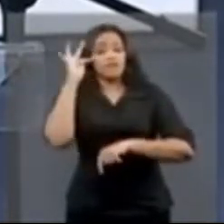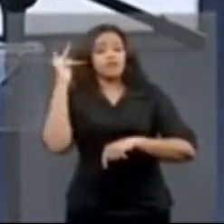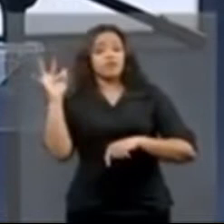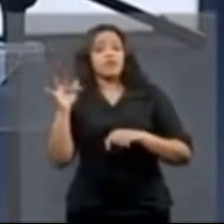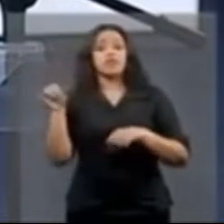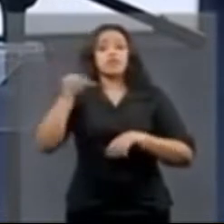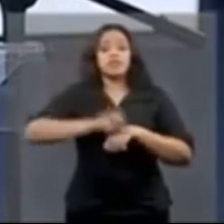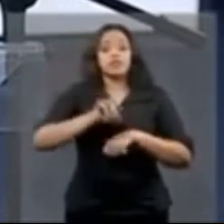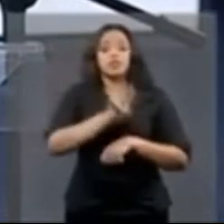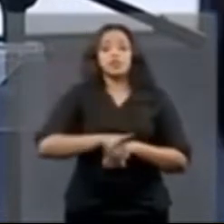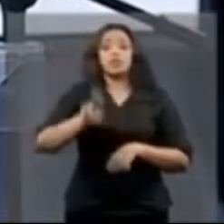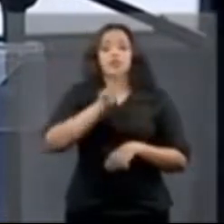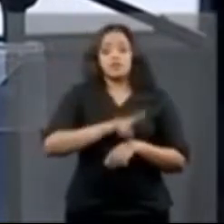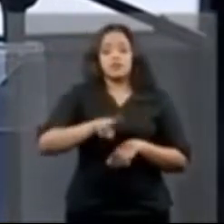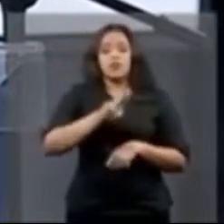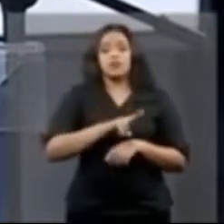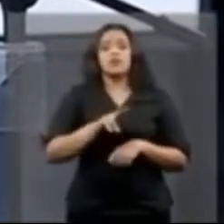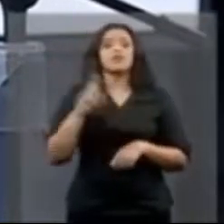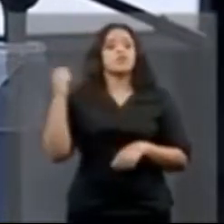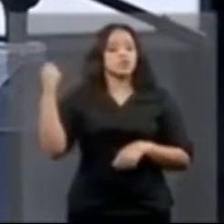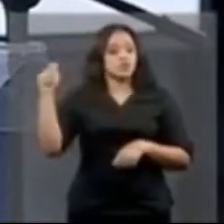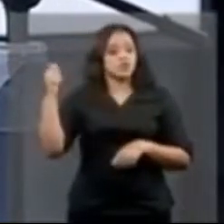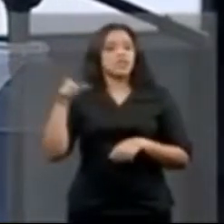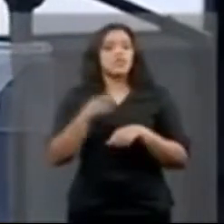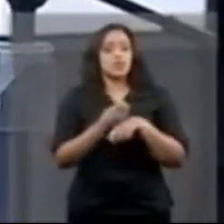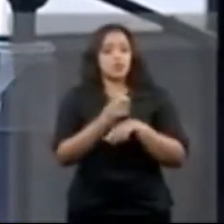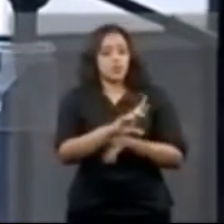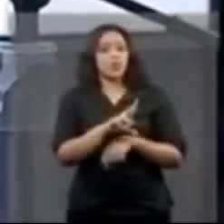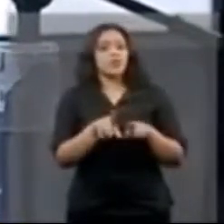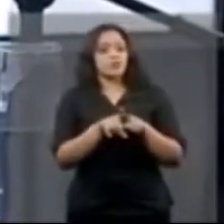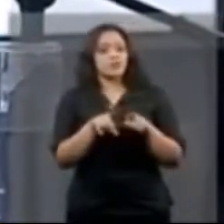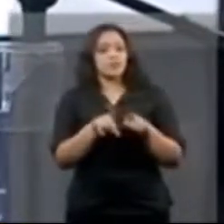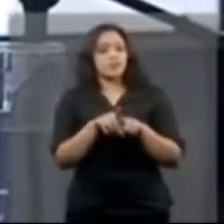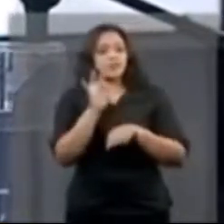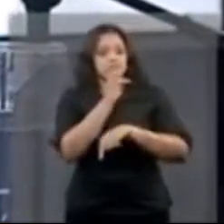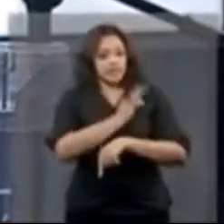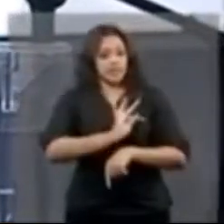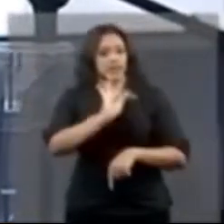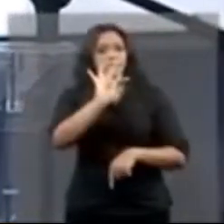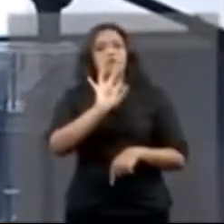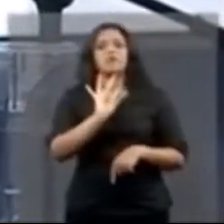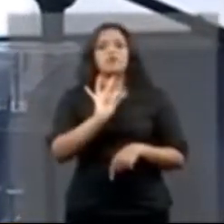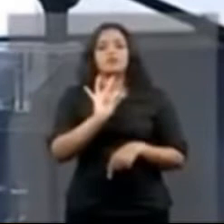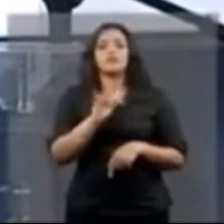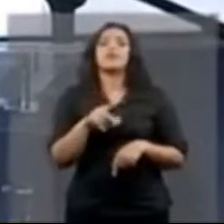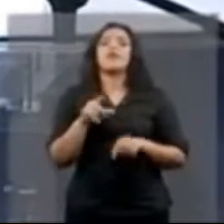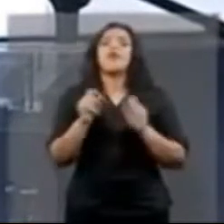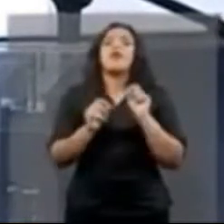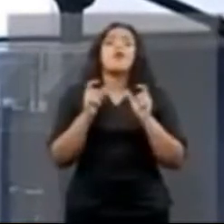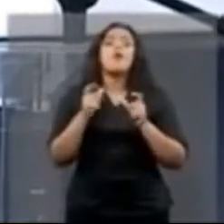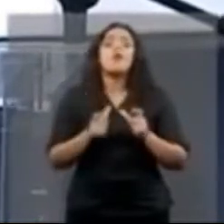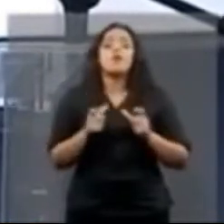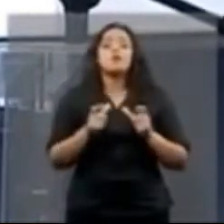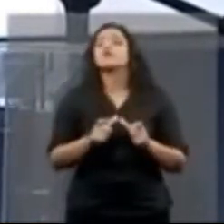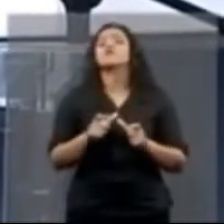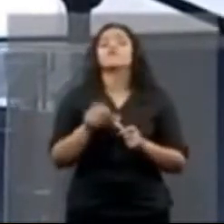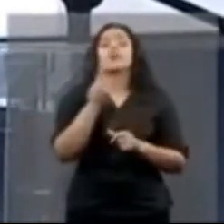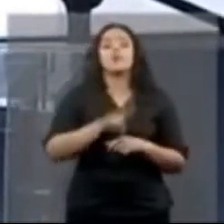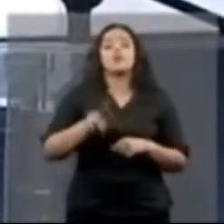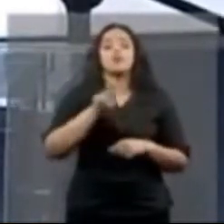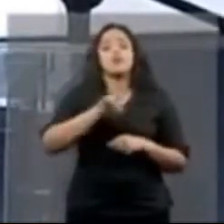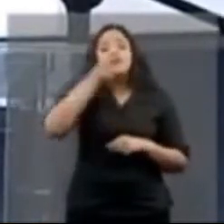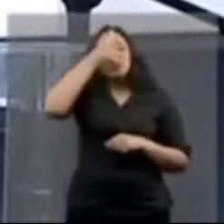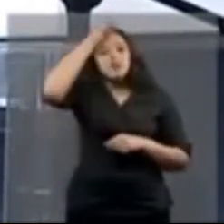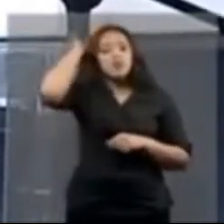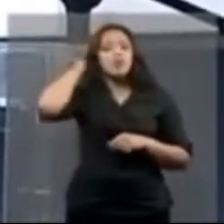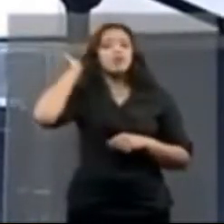Centro Universitário Assunção e doutorado em teologia pela Pontifícia Universidade da Santa Cruz, em Roma.